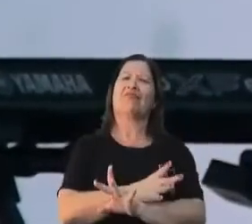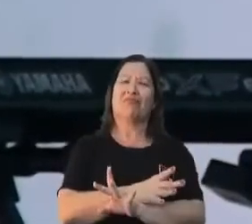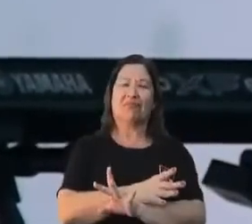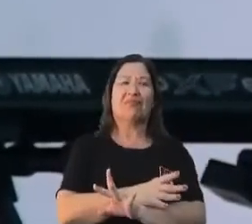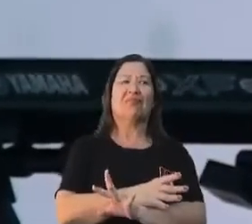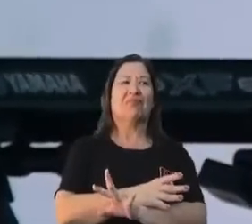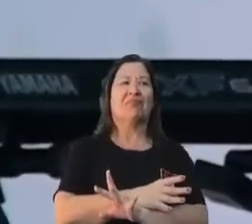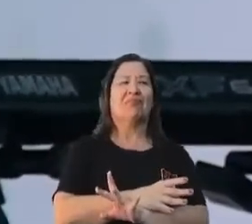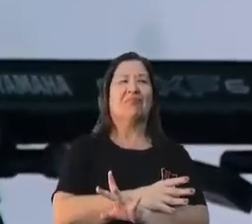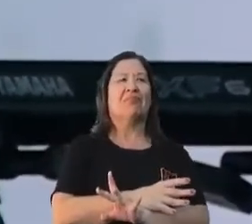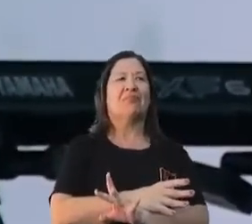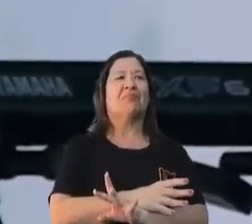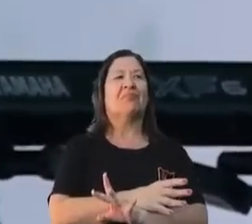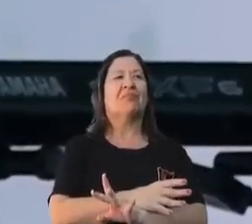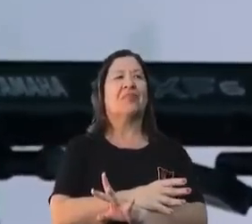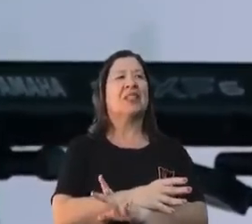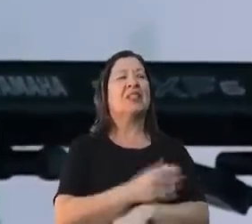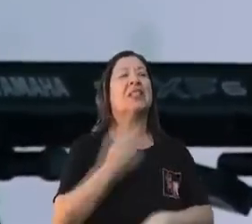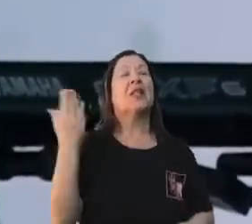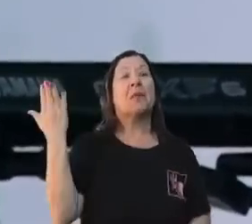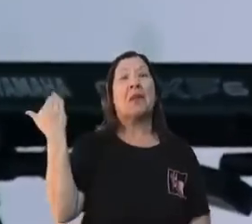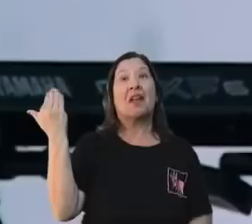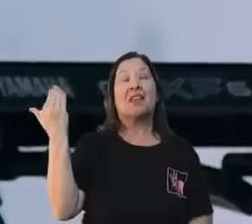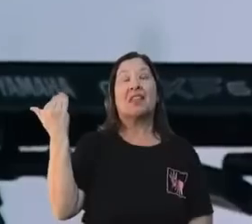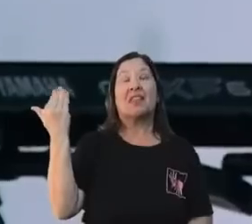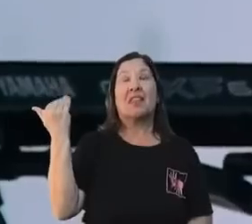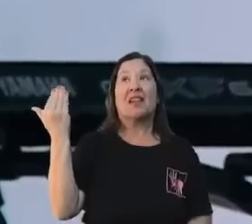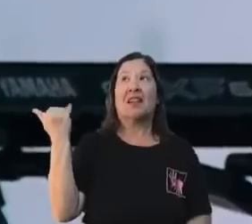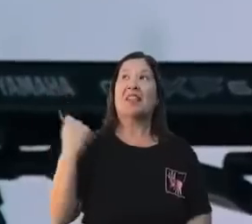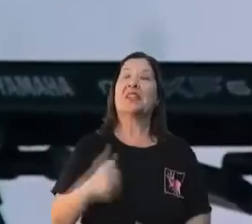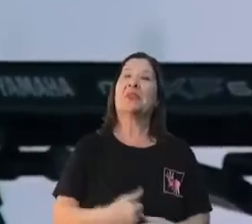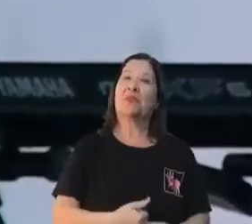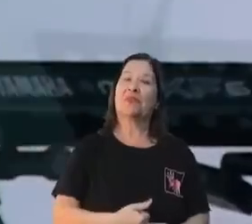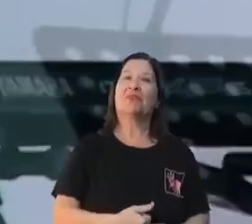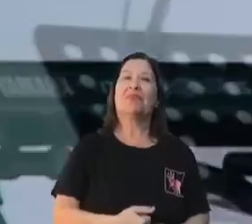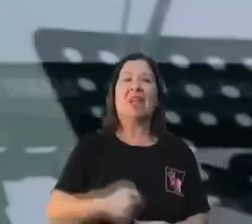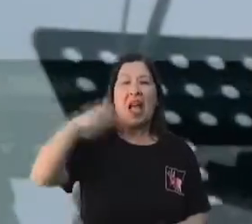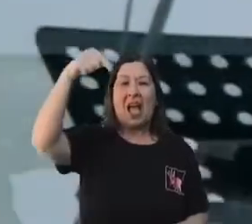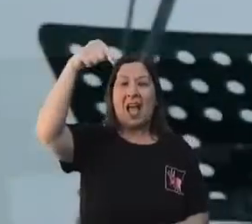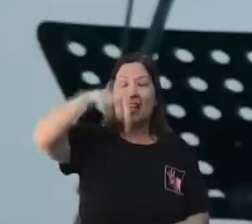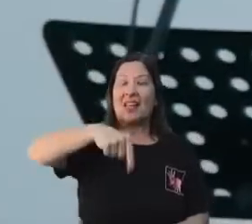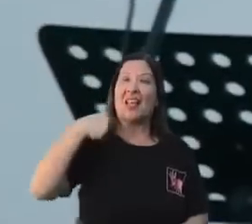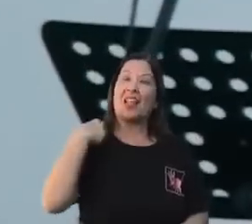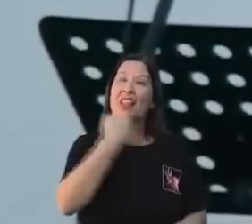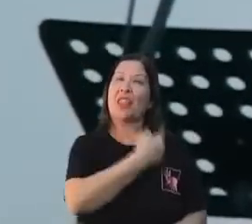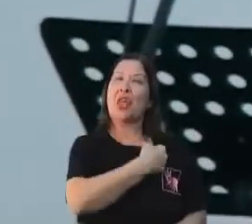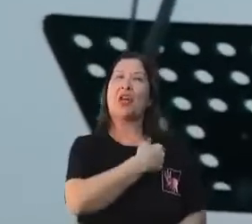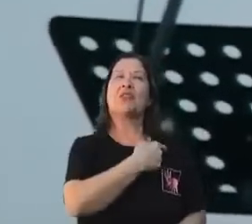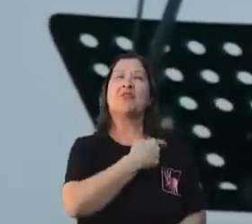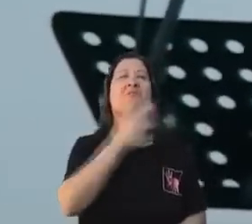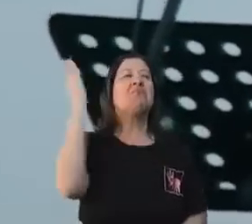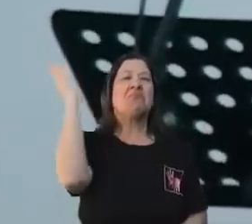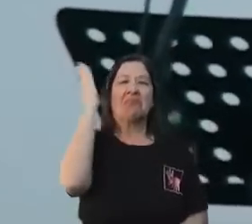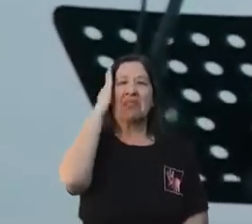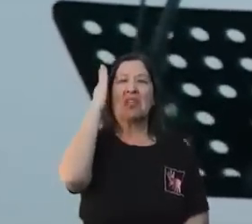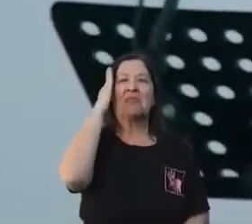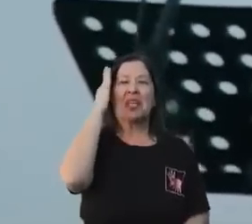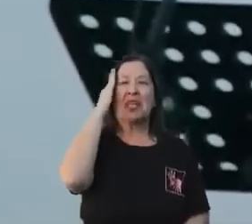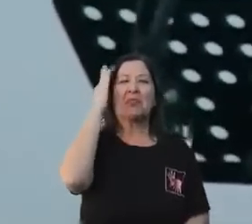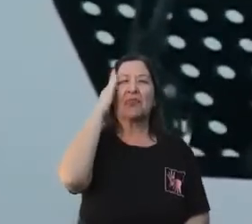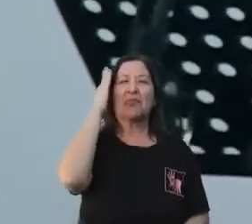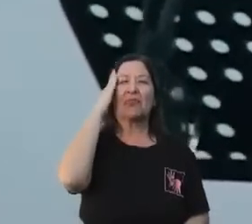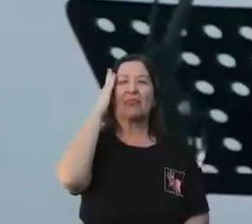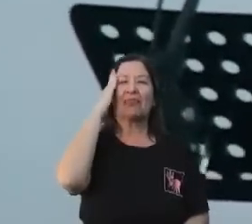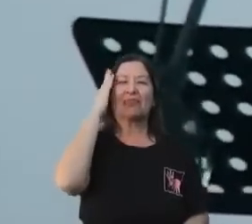Aquilo que foi falado do interior de uma casa humilde está sendo trombeteado nos outeiros da história, nos ouvidos do